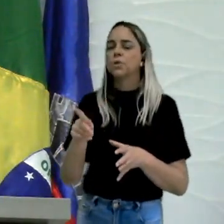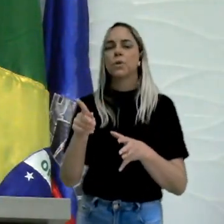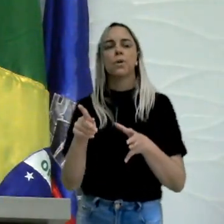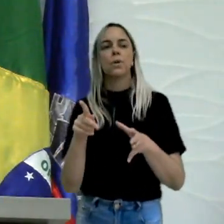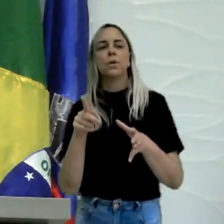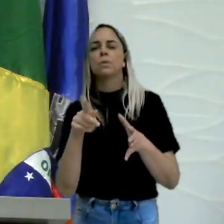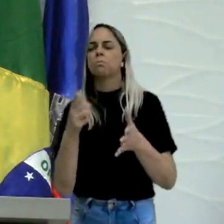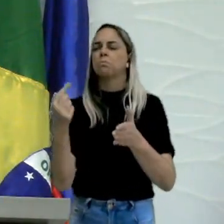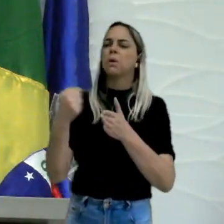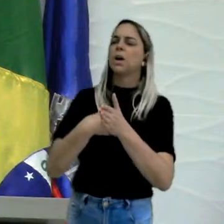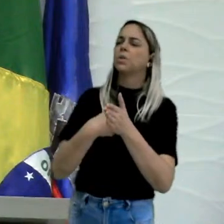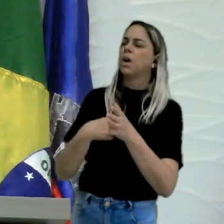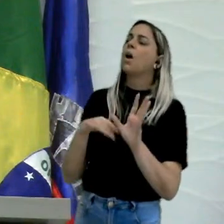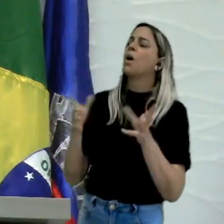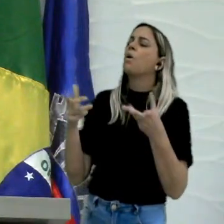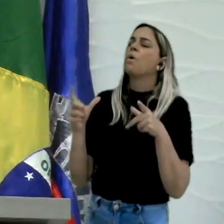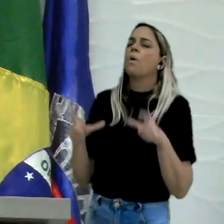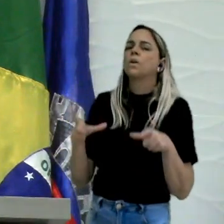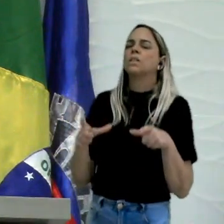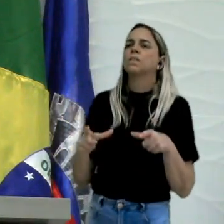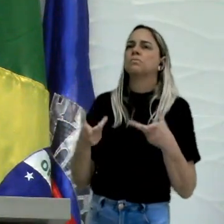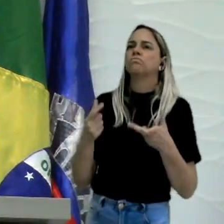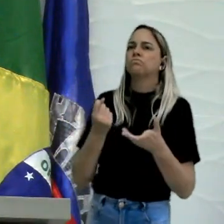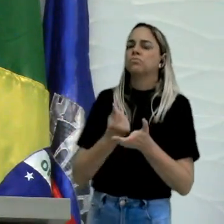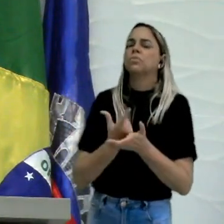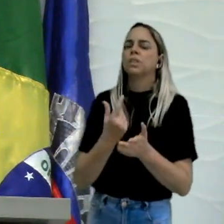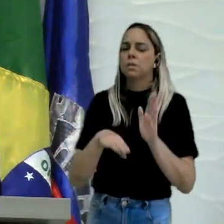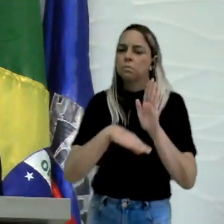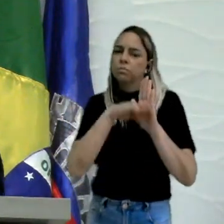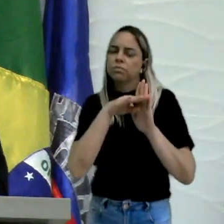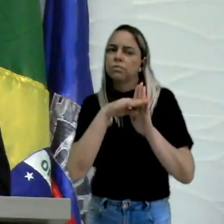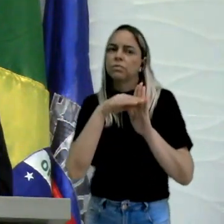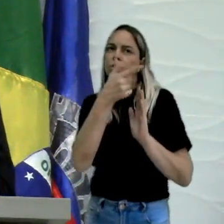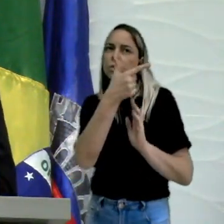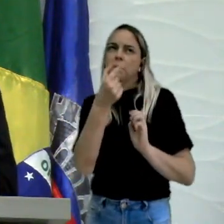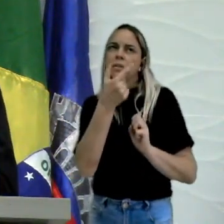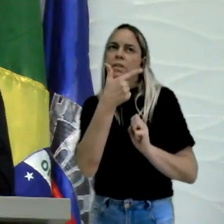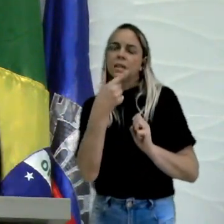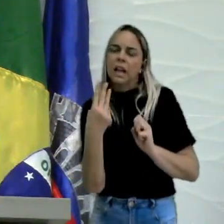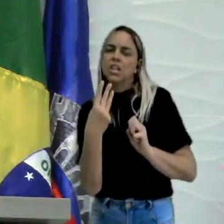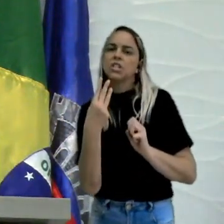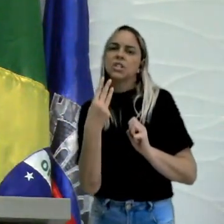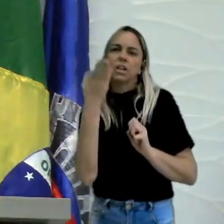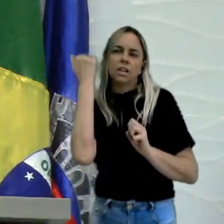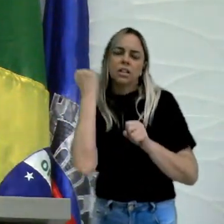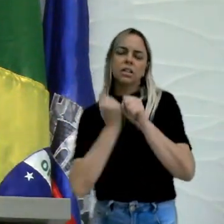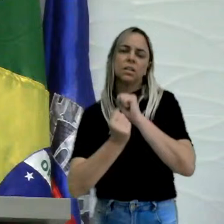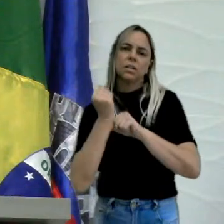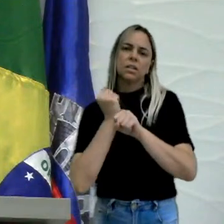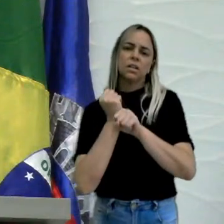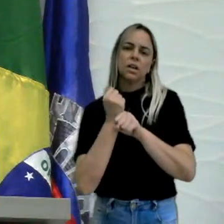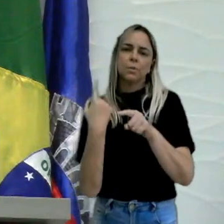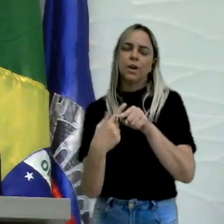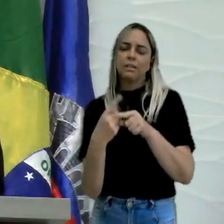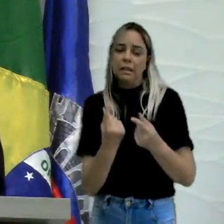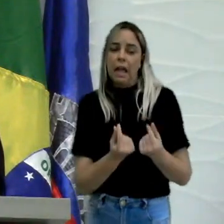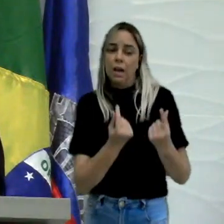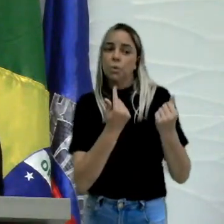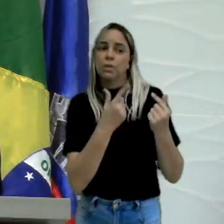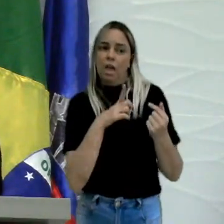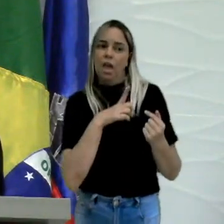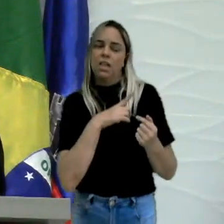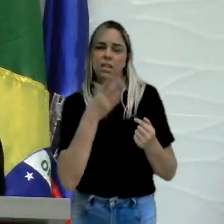cadê o retroativo dos professores de 2023? Porque o dinheiro existia